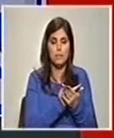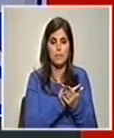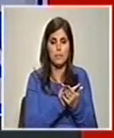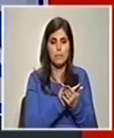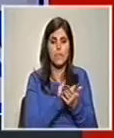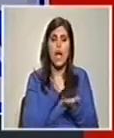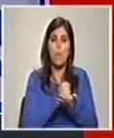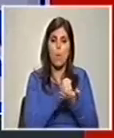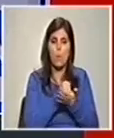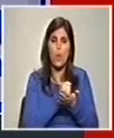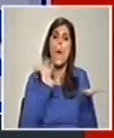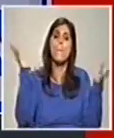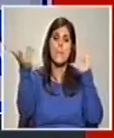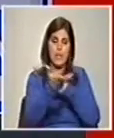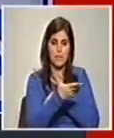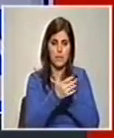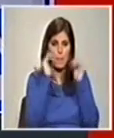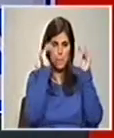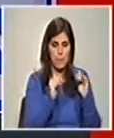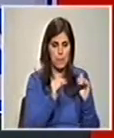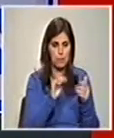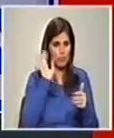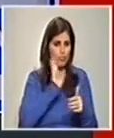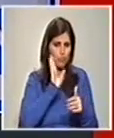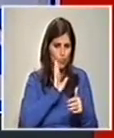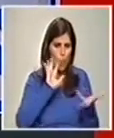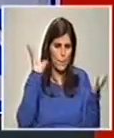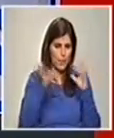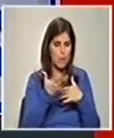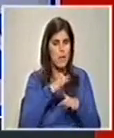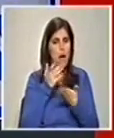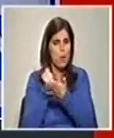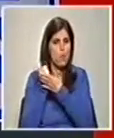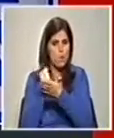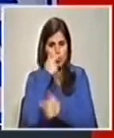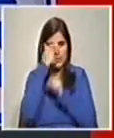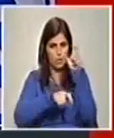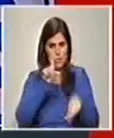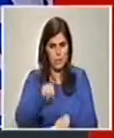para ajudar ao ambiente, para causar menos impacto ambiental, mas servem também para ajudar pessoas.